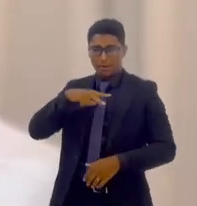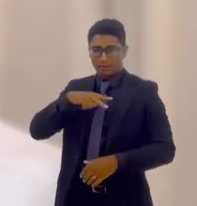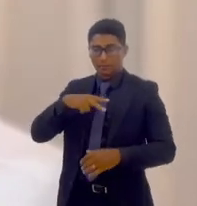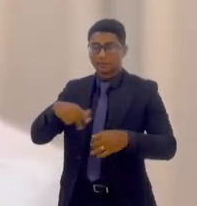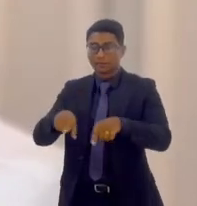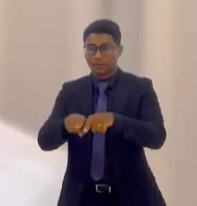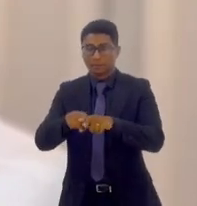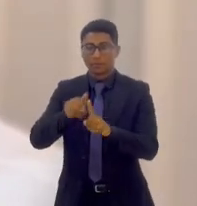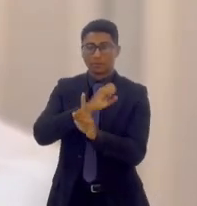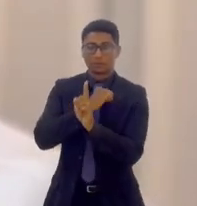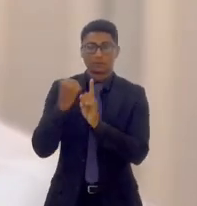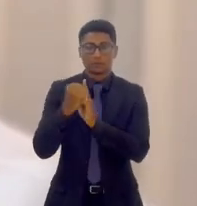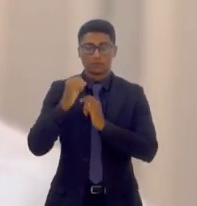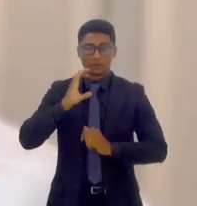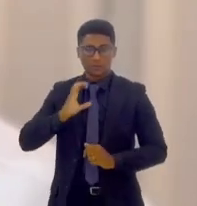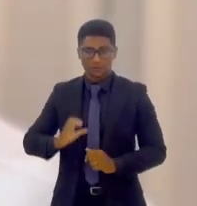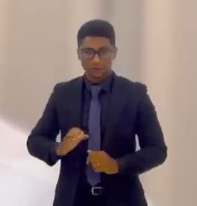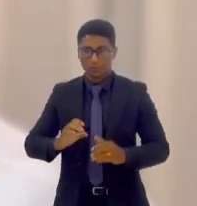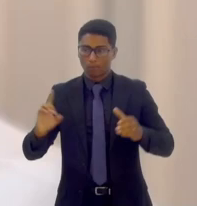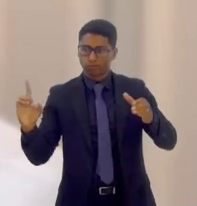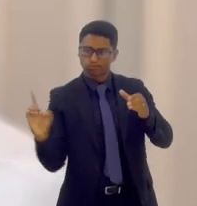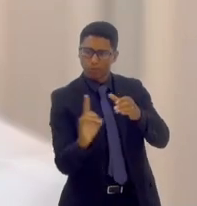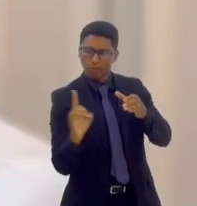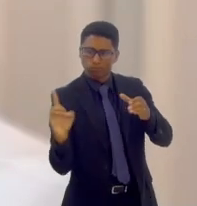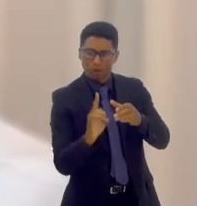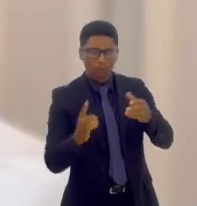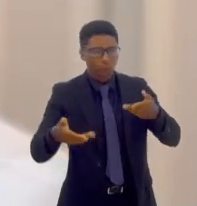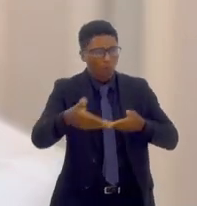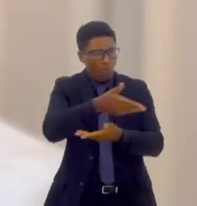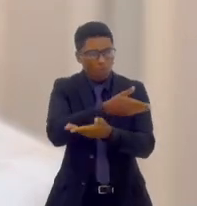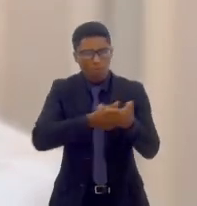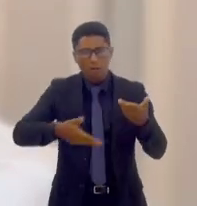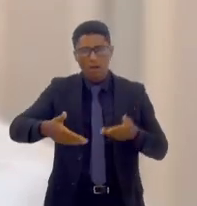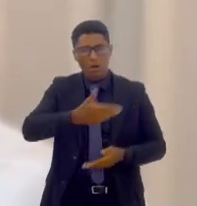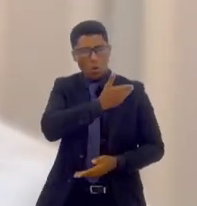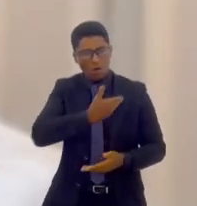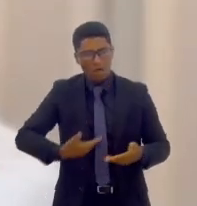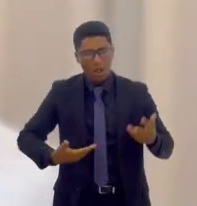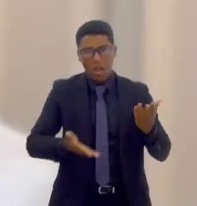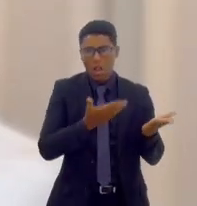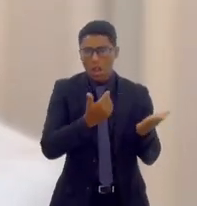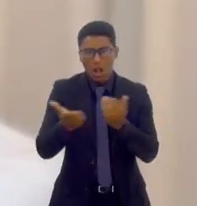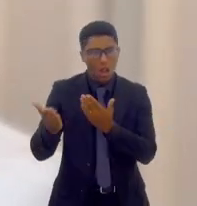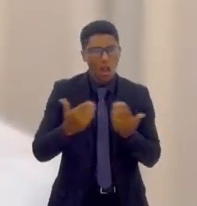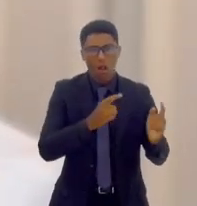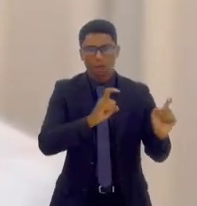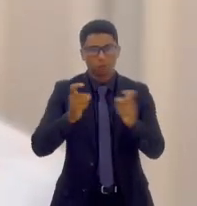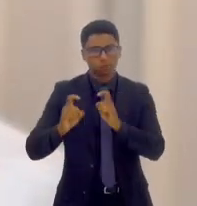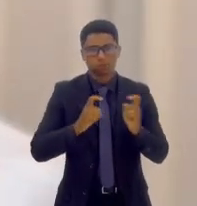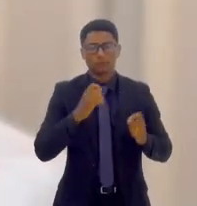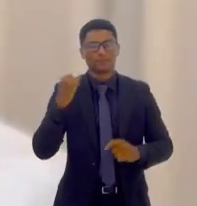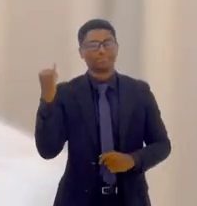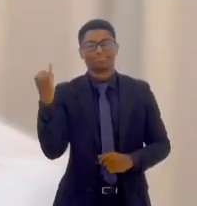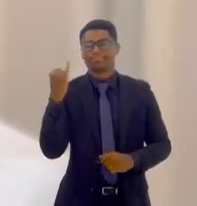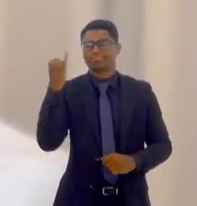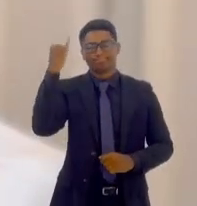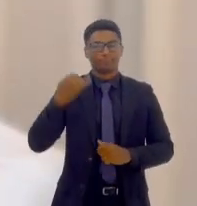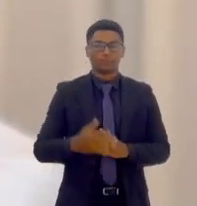entidades privadas, a sociedade civil, pode estar trocando ideias com o poder público é fundamental, né? A gente